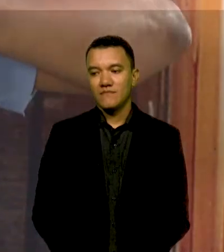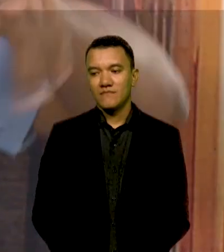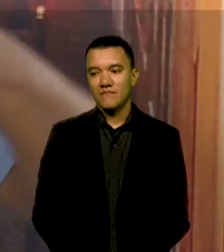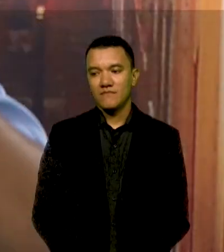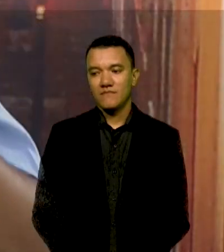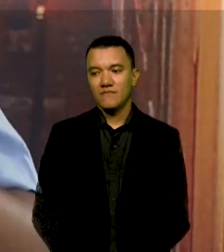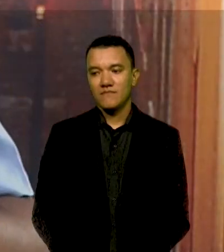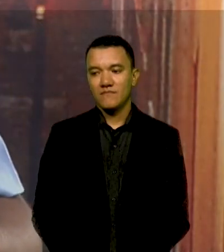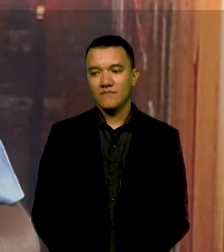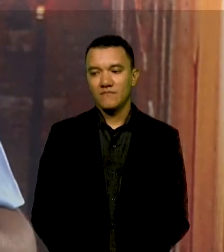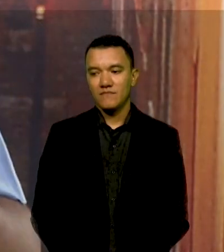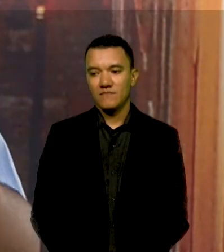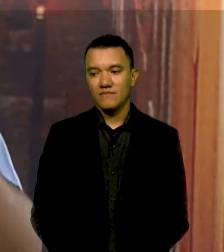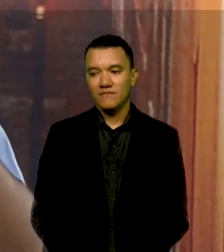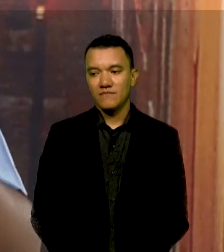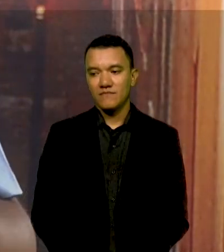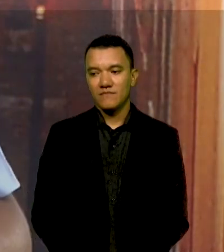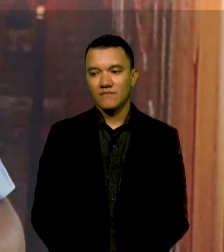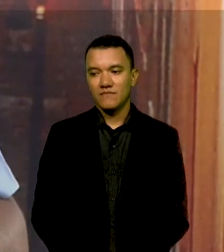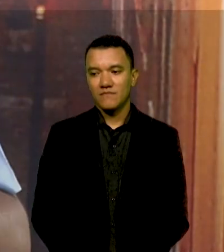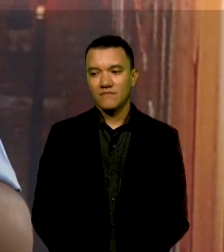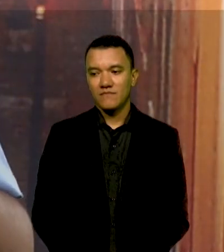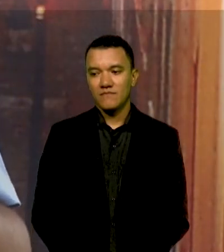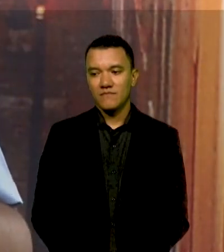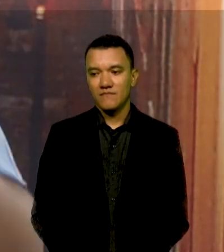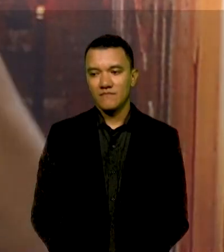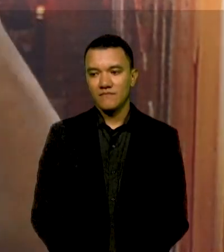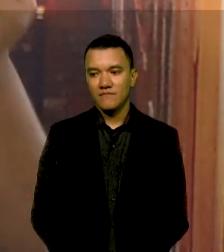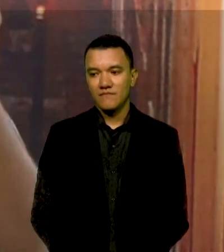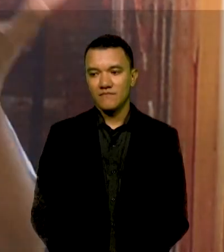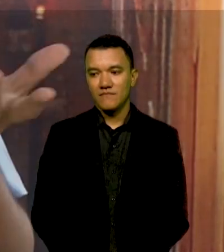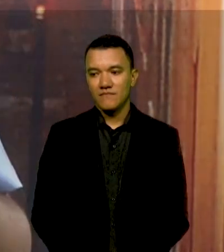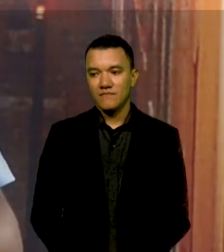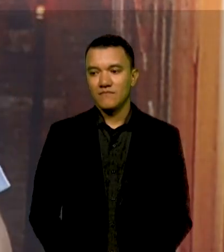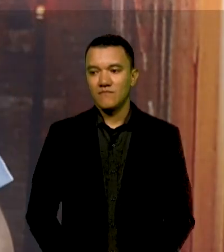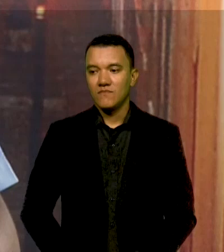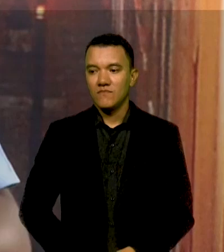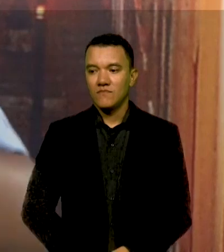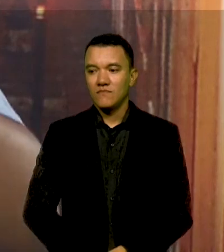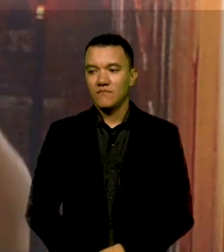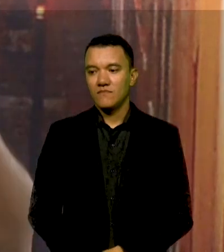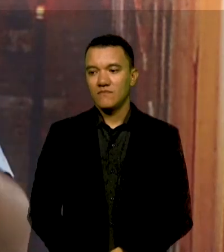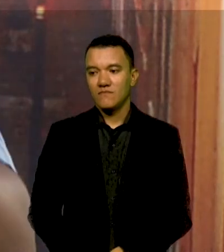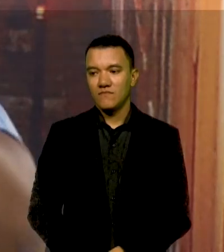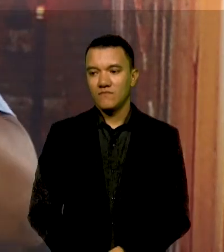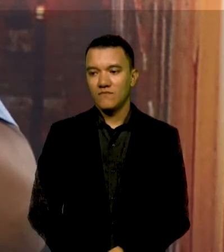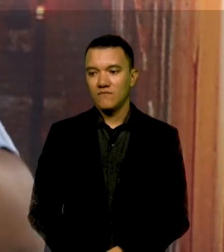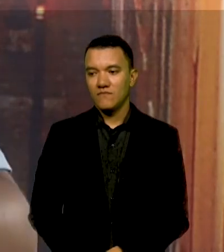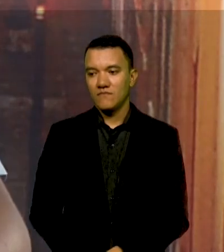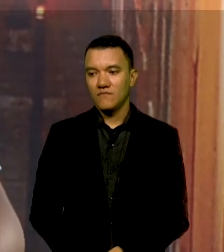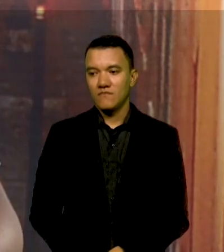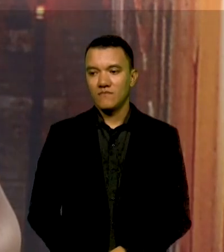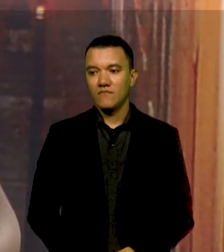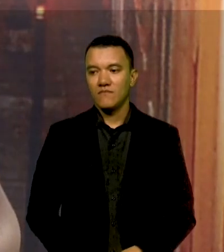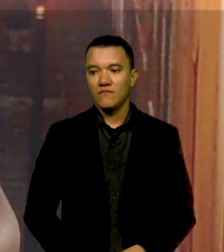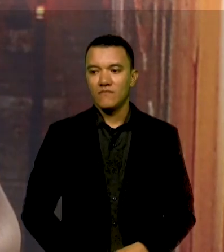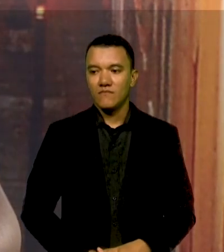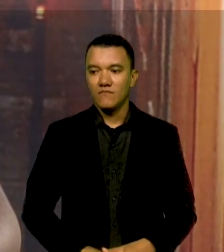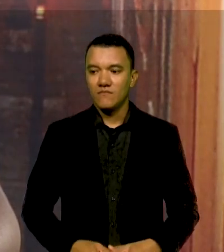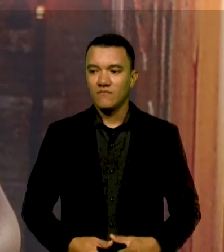o oralismo reinava, a gente não conseguia se comunicar de nada, nem na saúde, nem na polícia. Se precisava ligar para o Corpo de Bombeiros, era uma